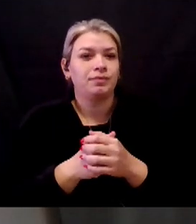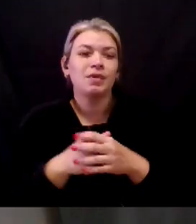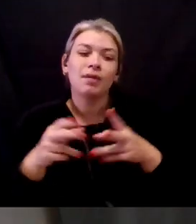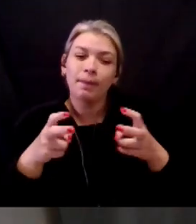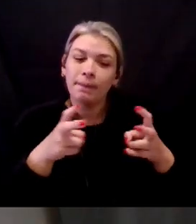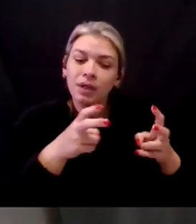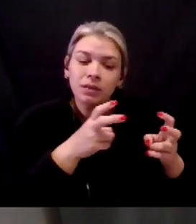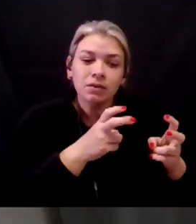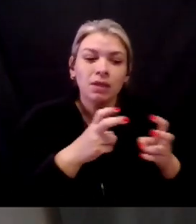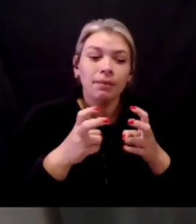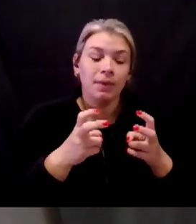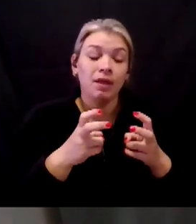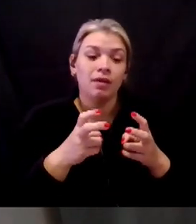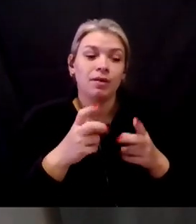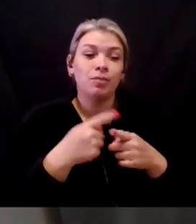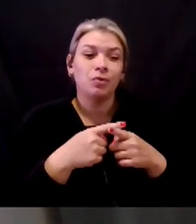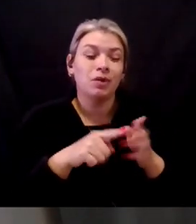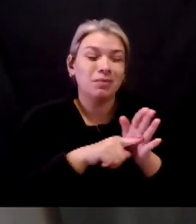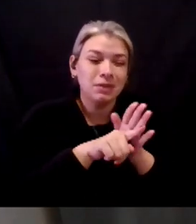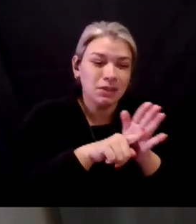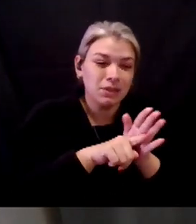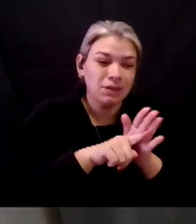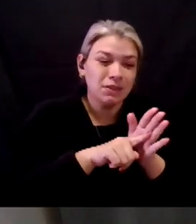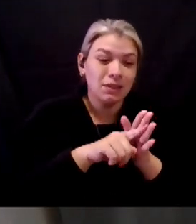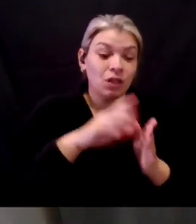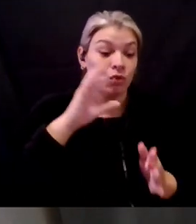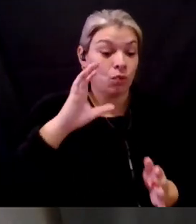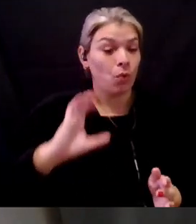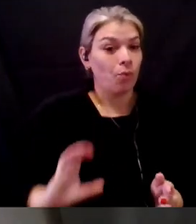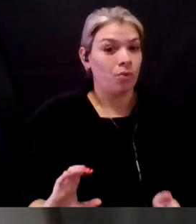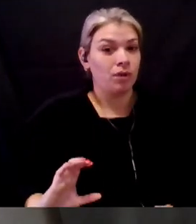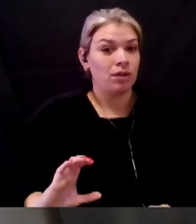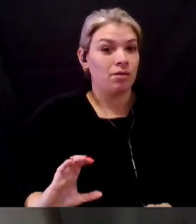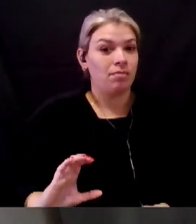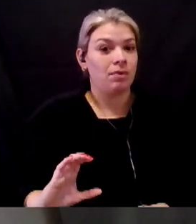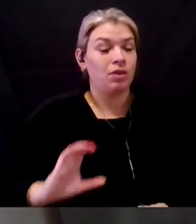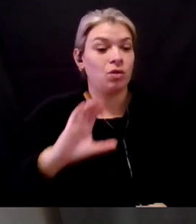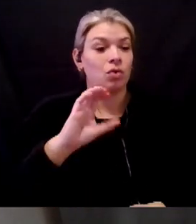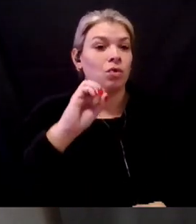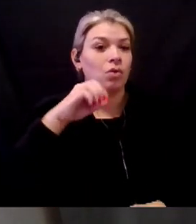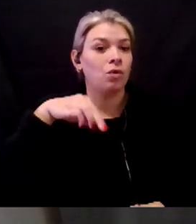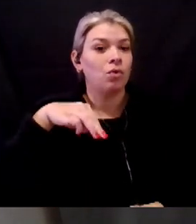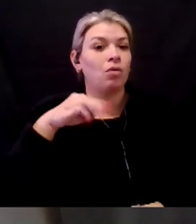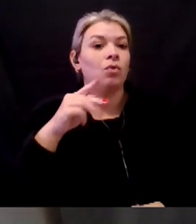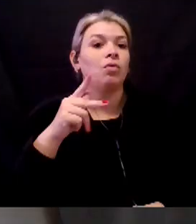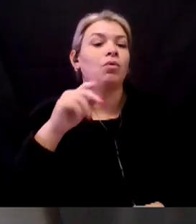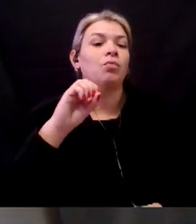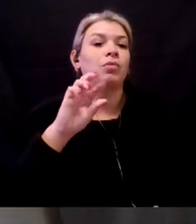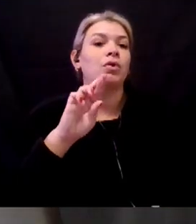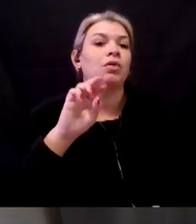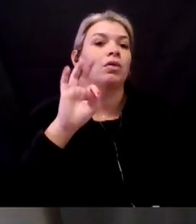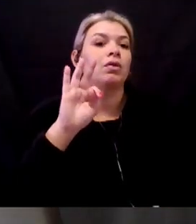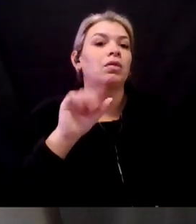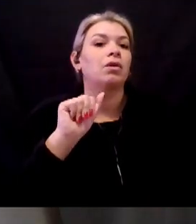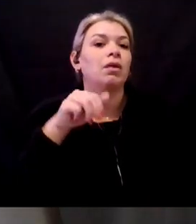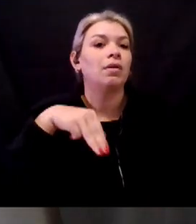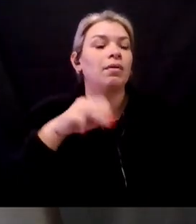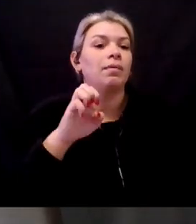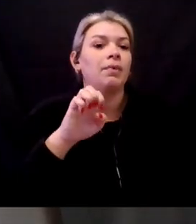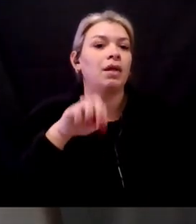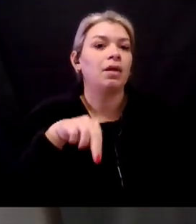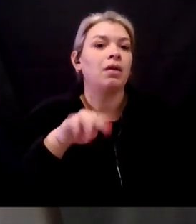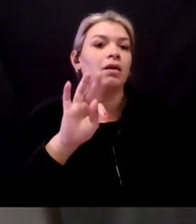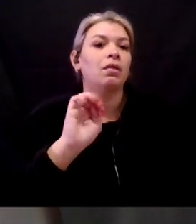também explica que todo comportamento, ele vem como se fosse de 3 áreas. Tem 3 coisas que explicam